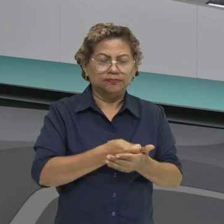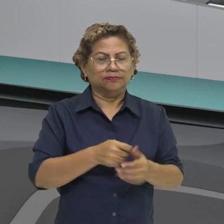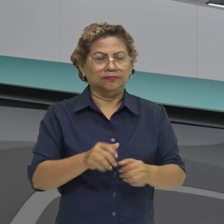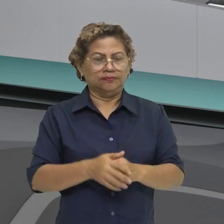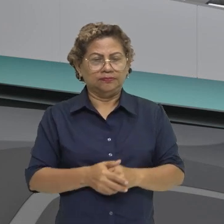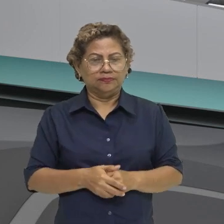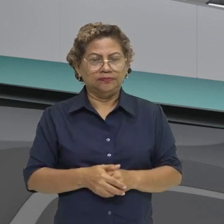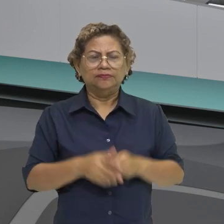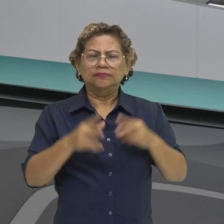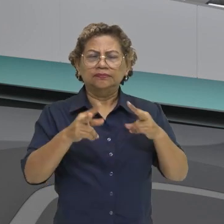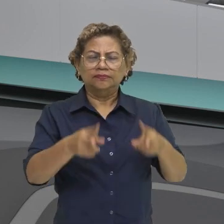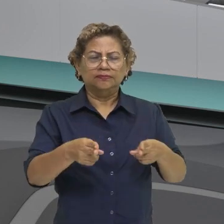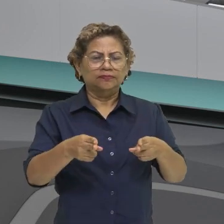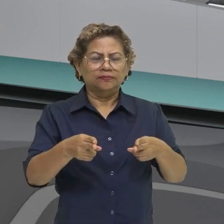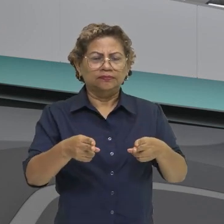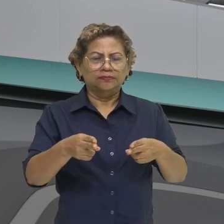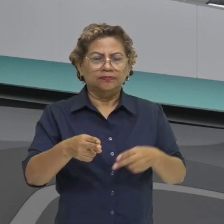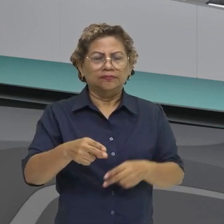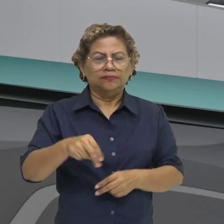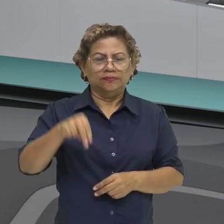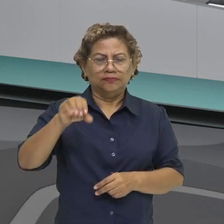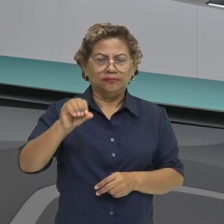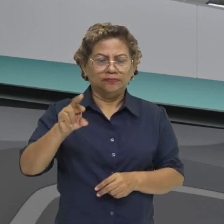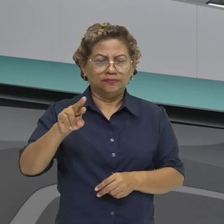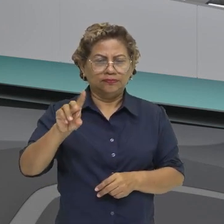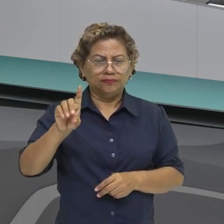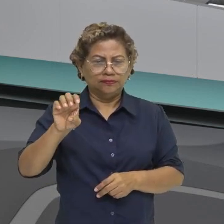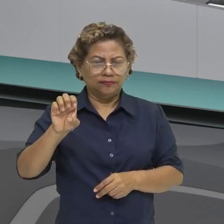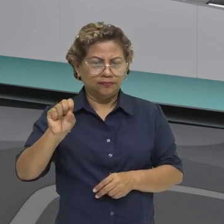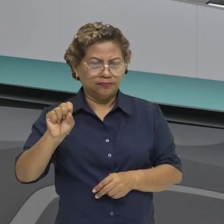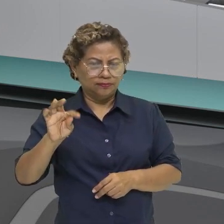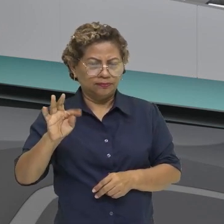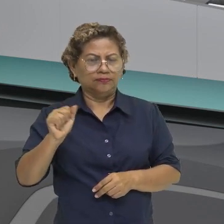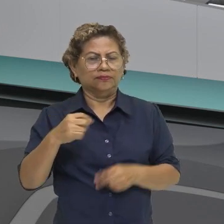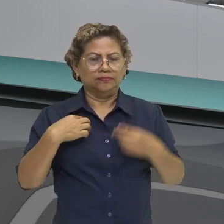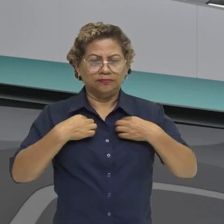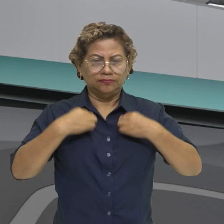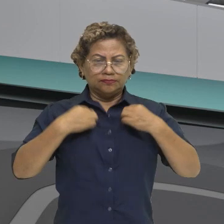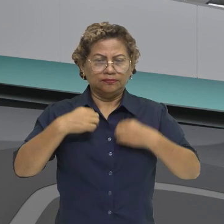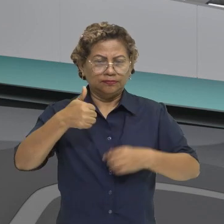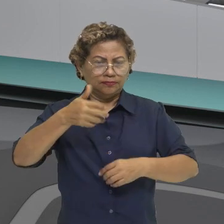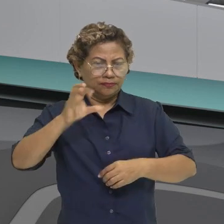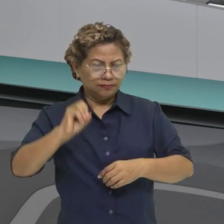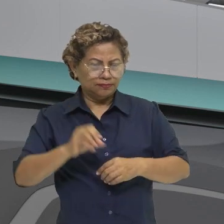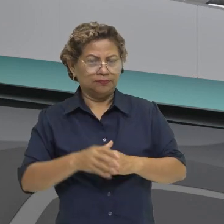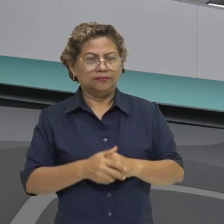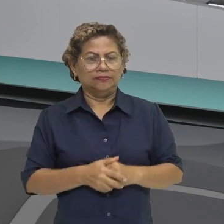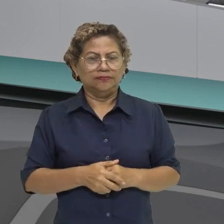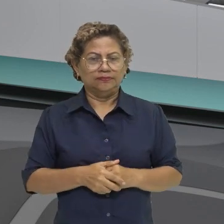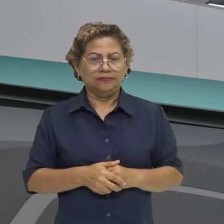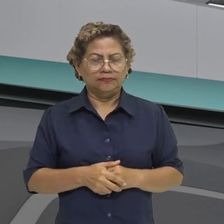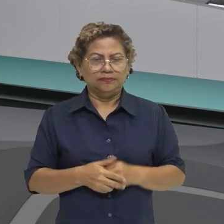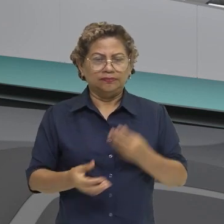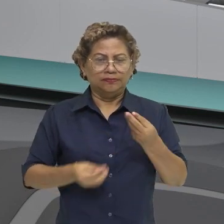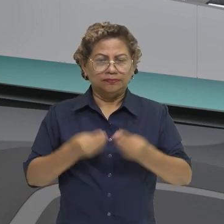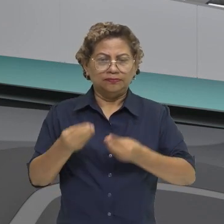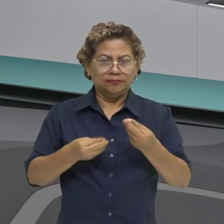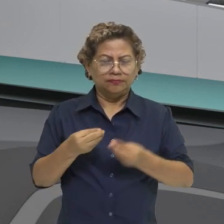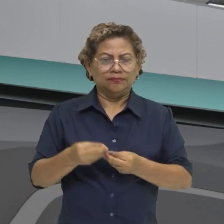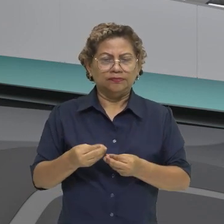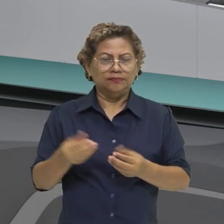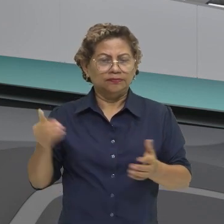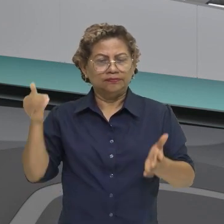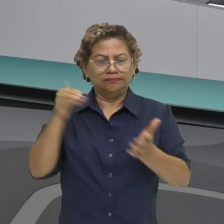brim do Nordeste. Será de terra a tua derradeira camisa. Te veste como nunca... Será de terra a tua